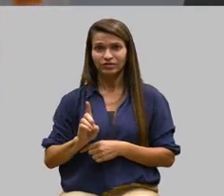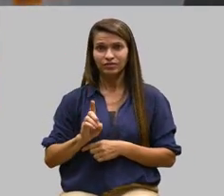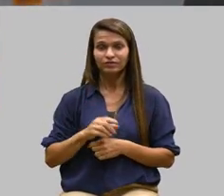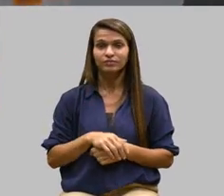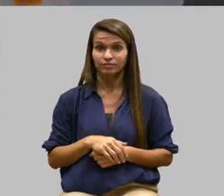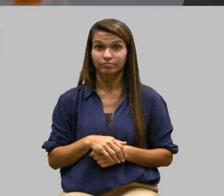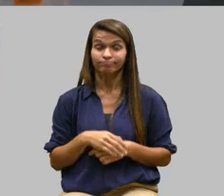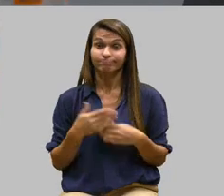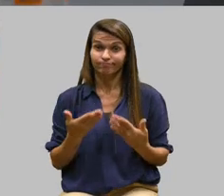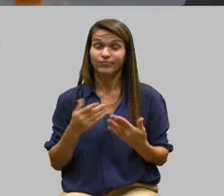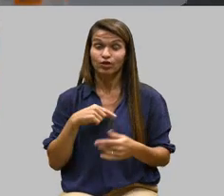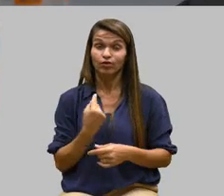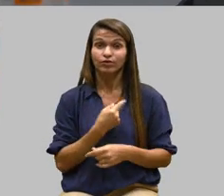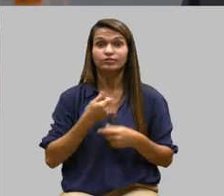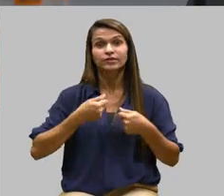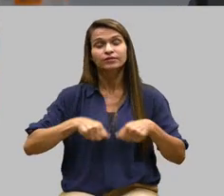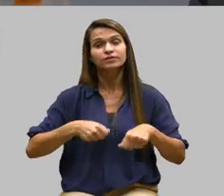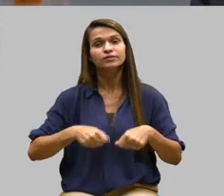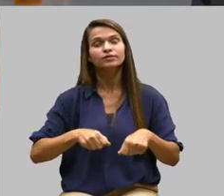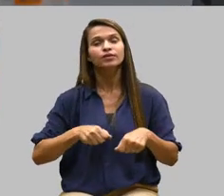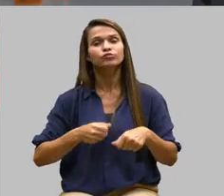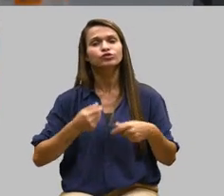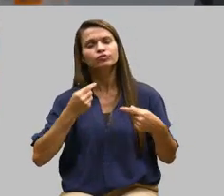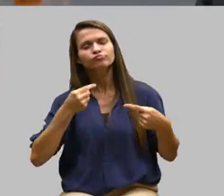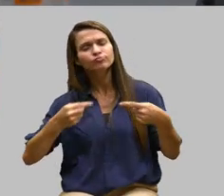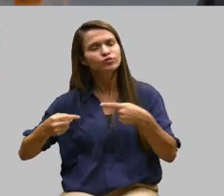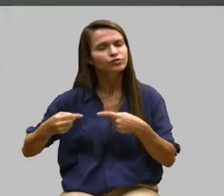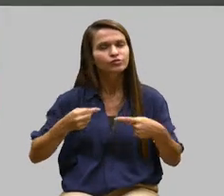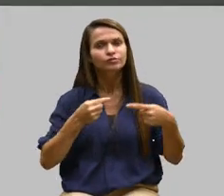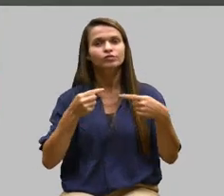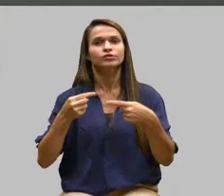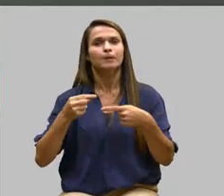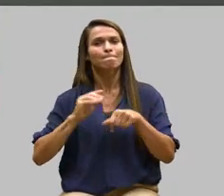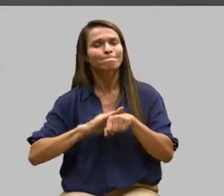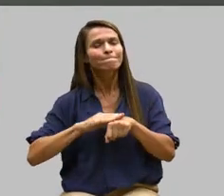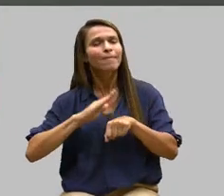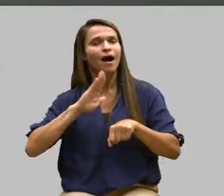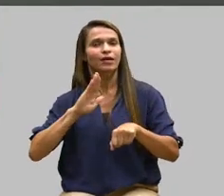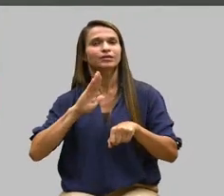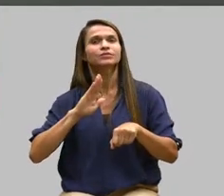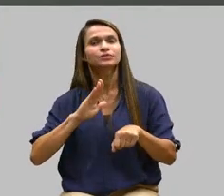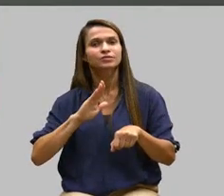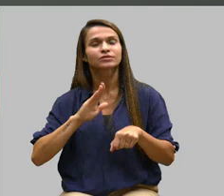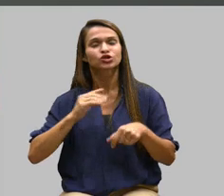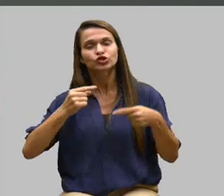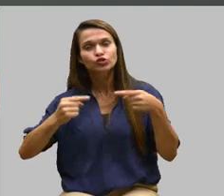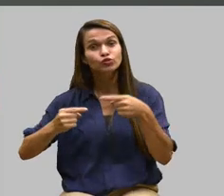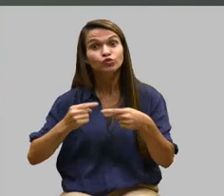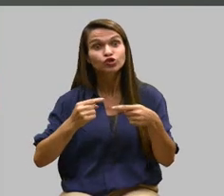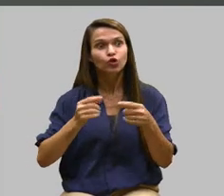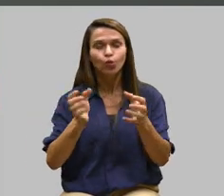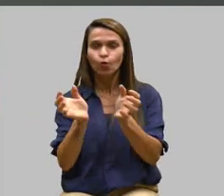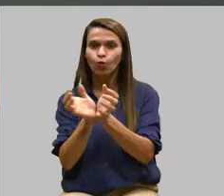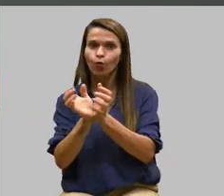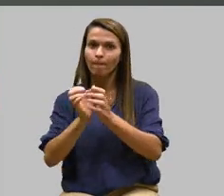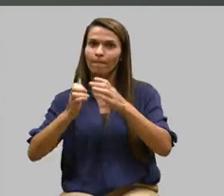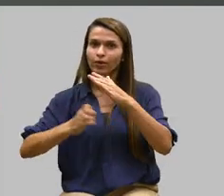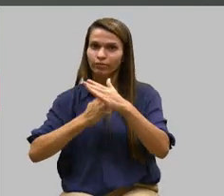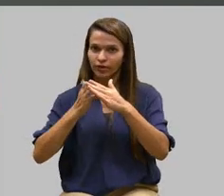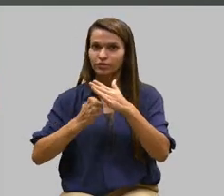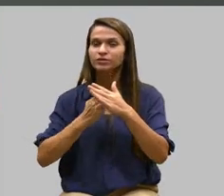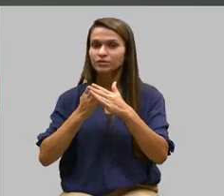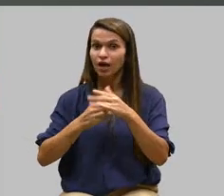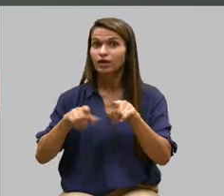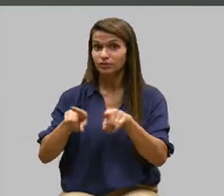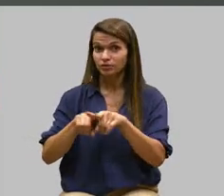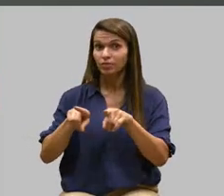precisa realmente discutir sobre isso mais discutir com os empresários também que eu sou a favor que